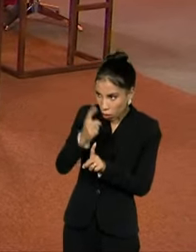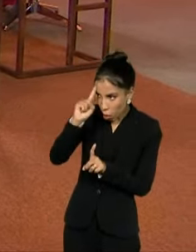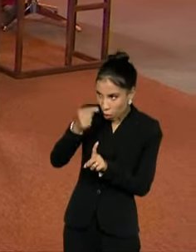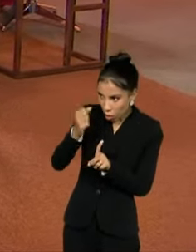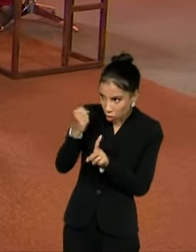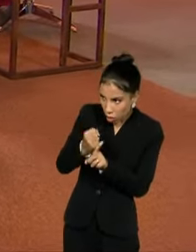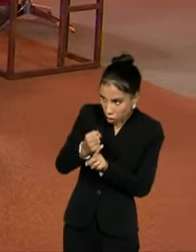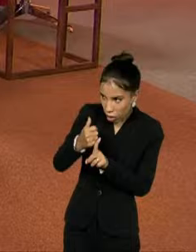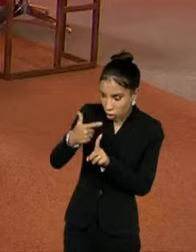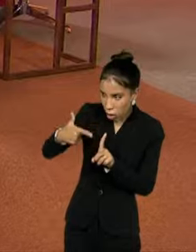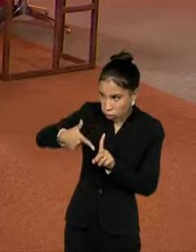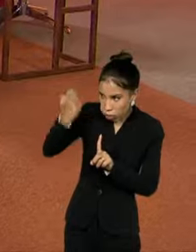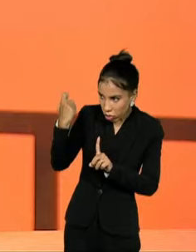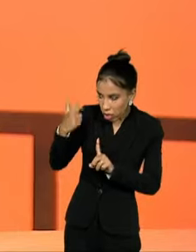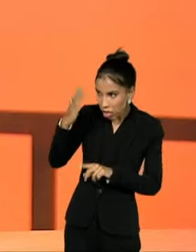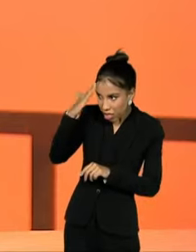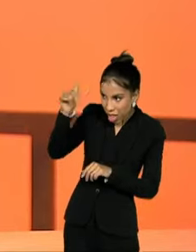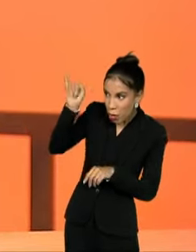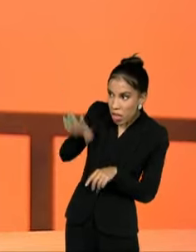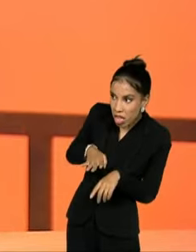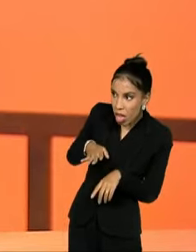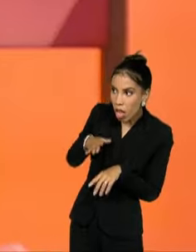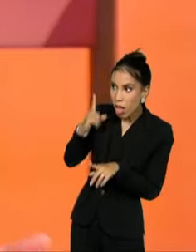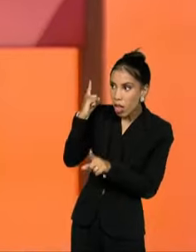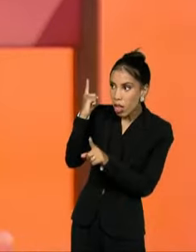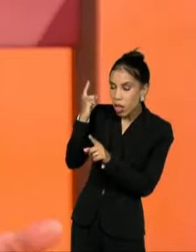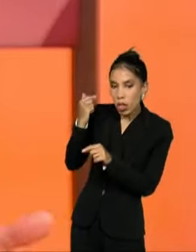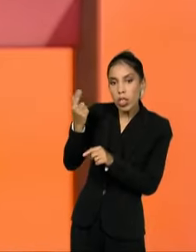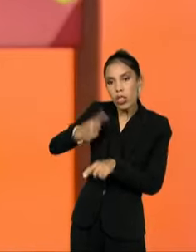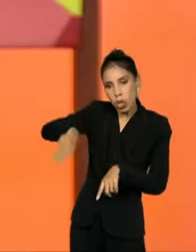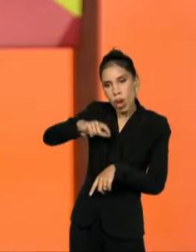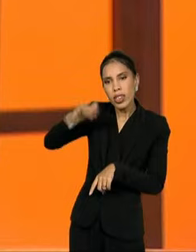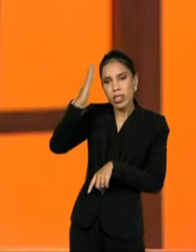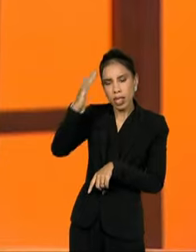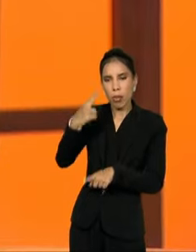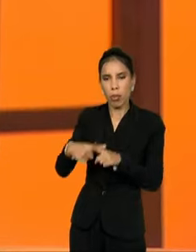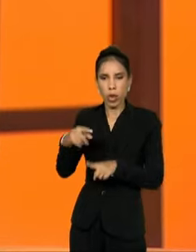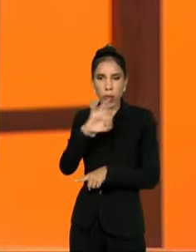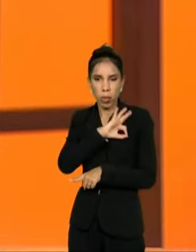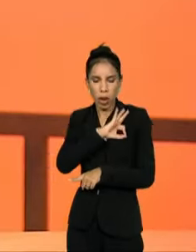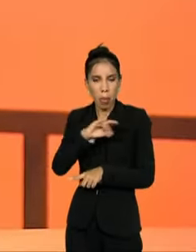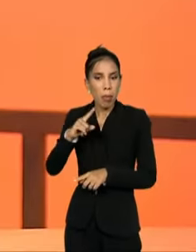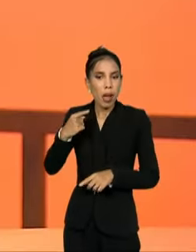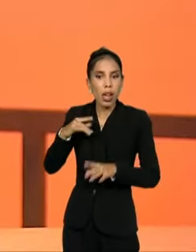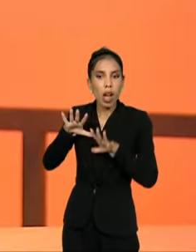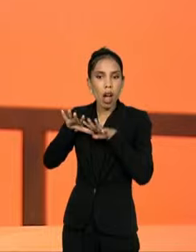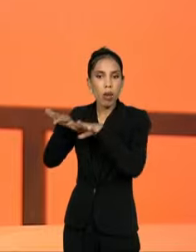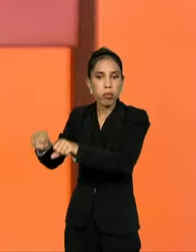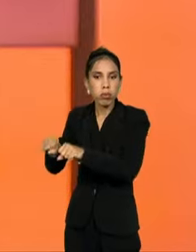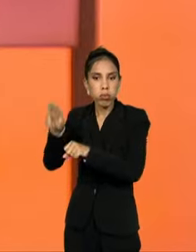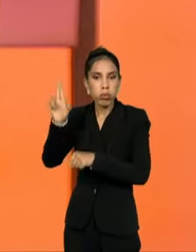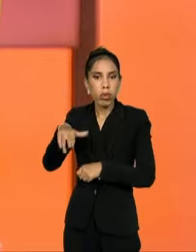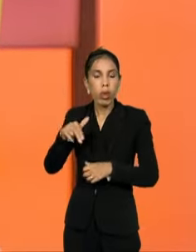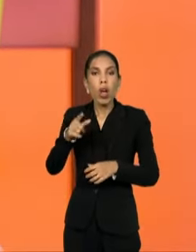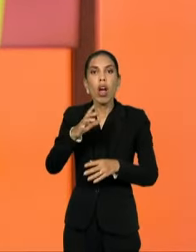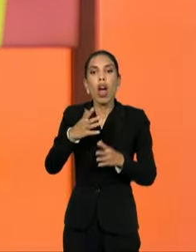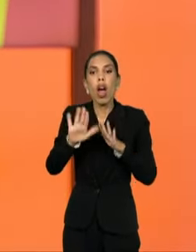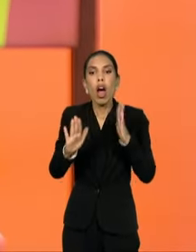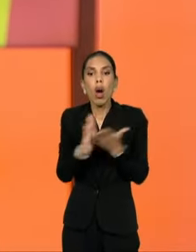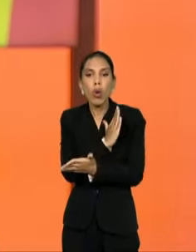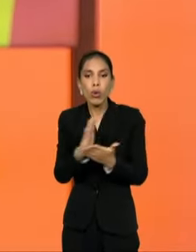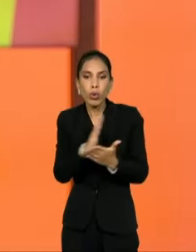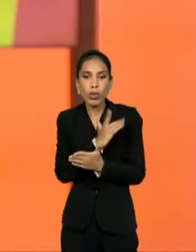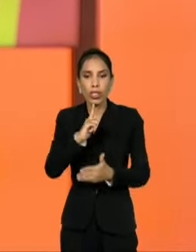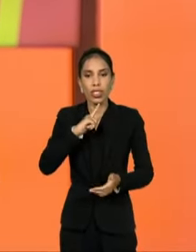Eles a gente sabe quem são, porque eram os policiais de lá. Sim. Alguns estão no mundo do samba, depois eu te falo.